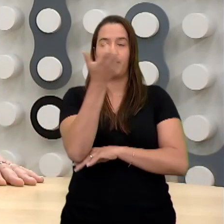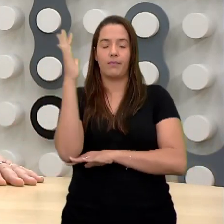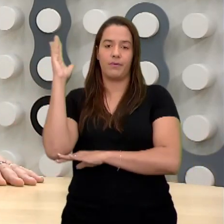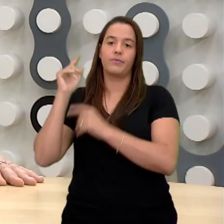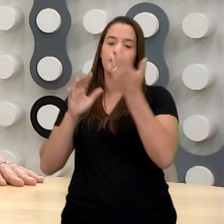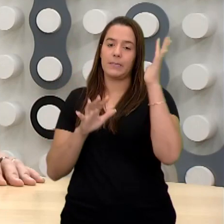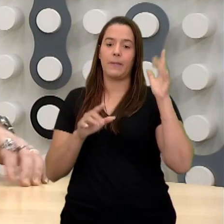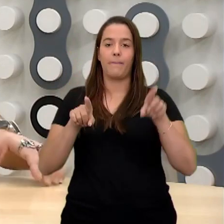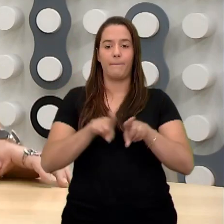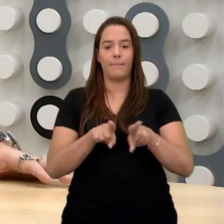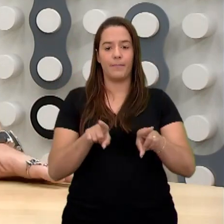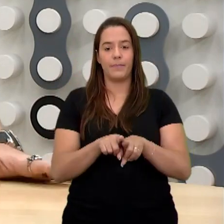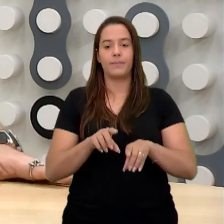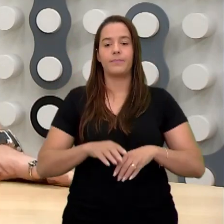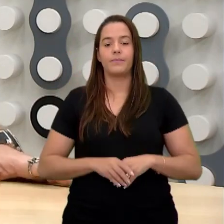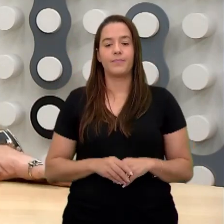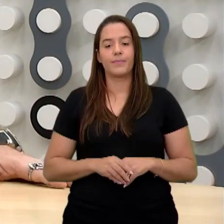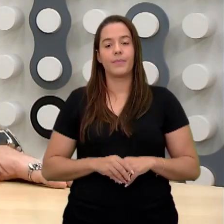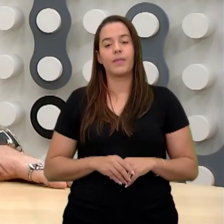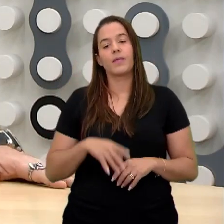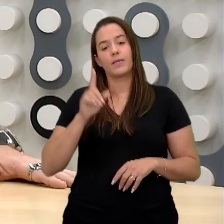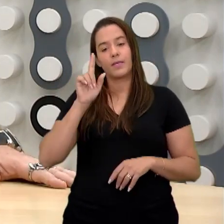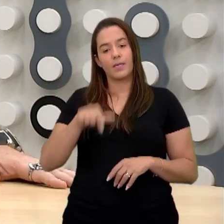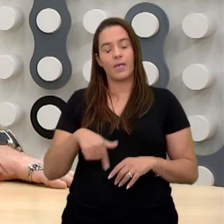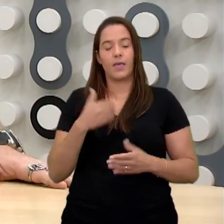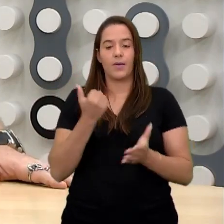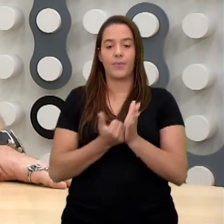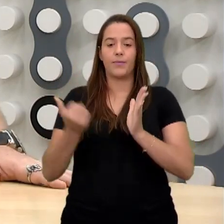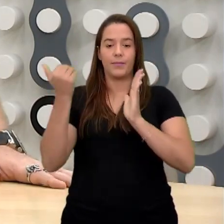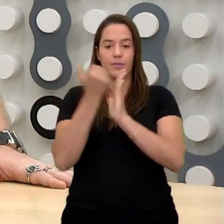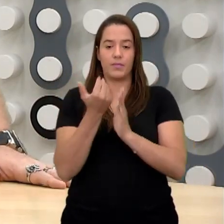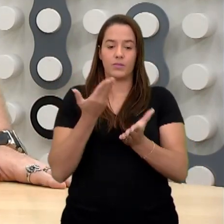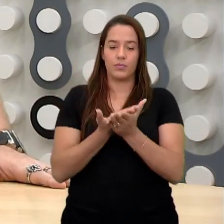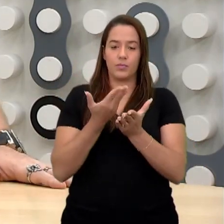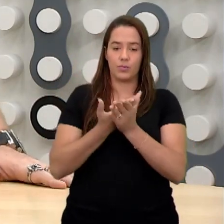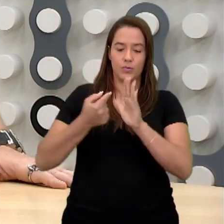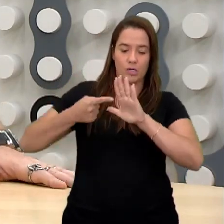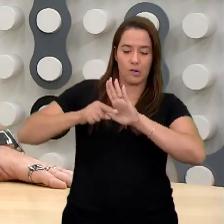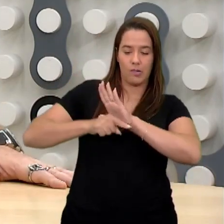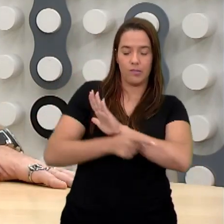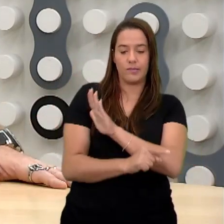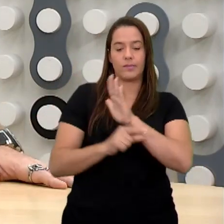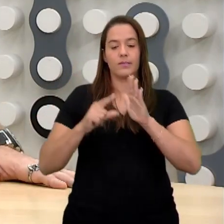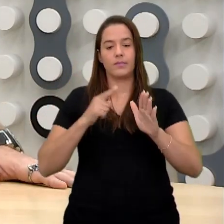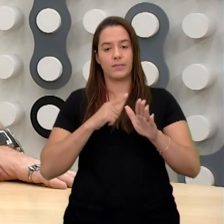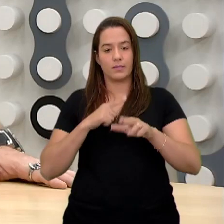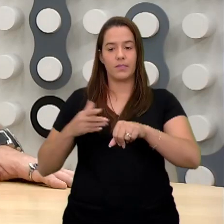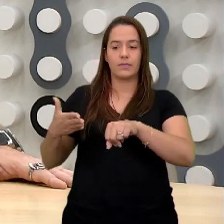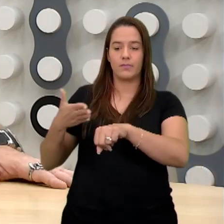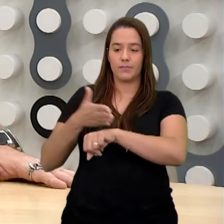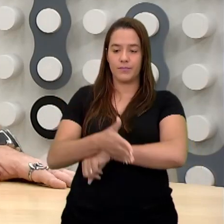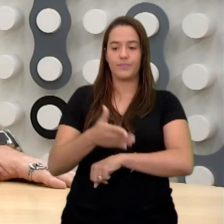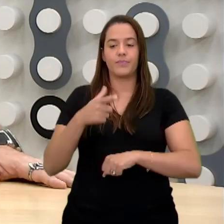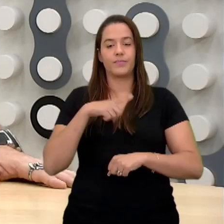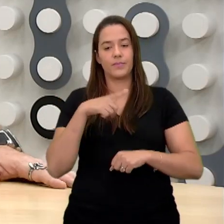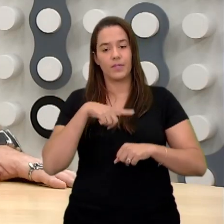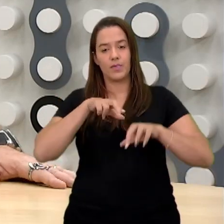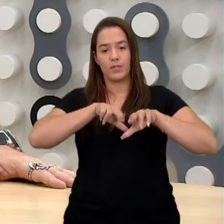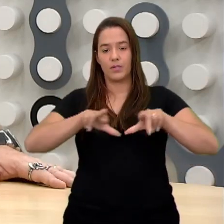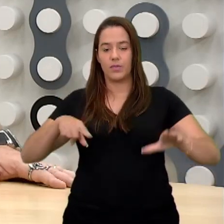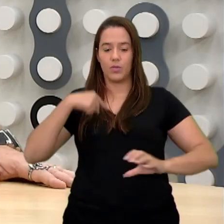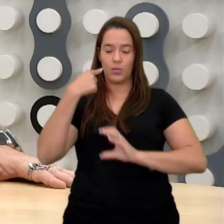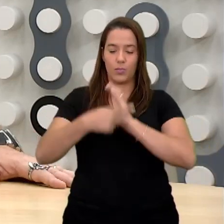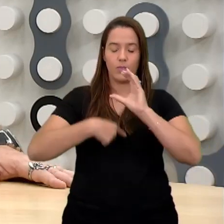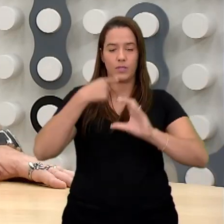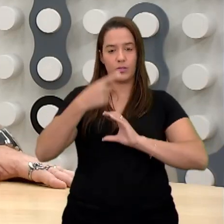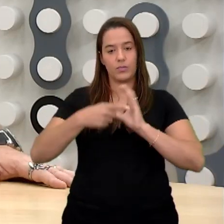natureza, né? Logicamente que é um estudo aprofundado, porque também existem interferências e dinâmicas do planeta, da